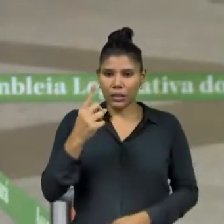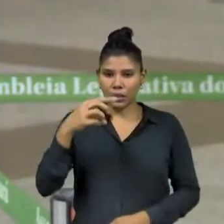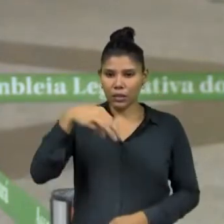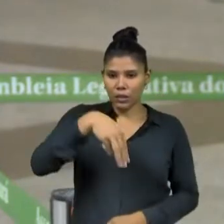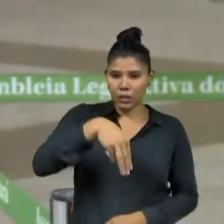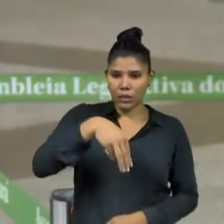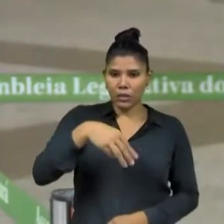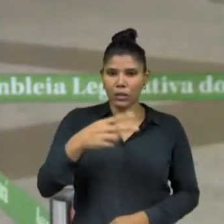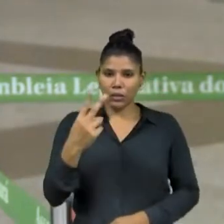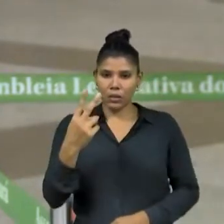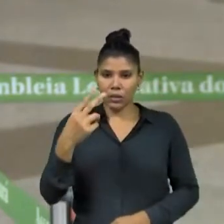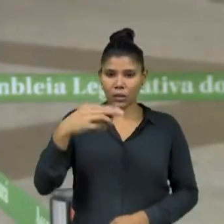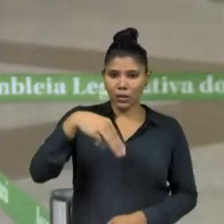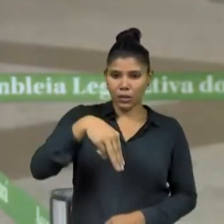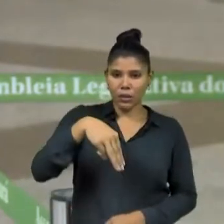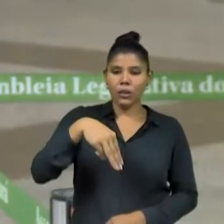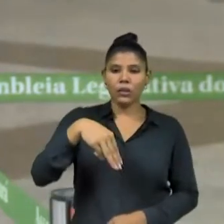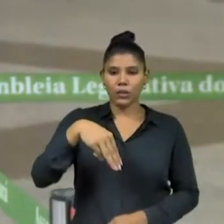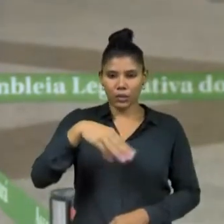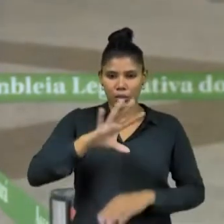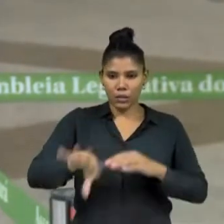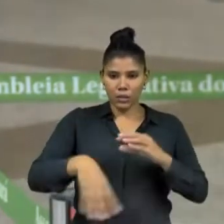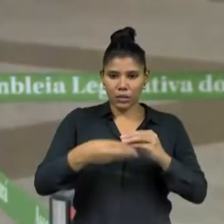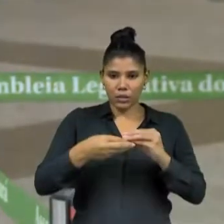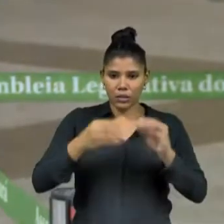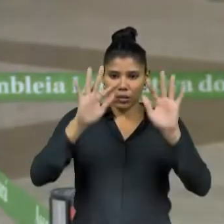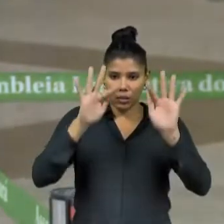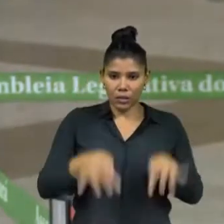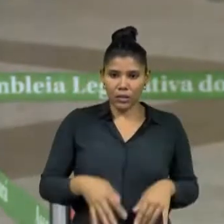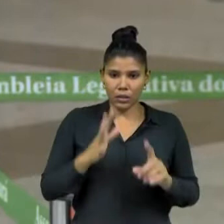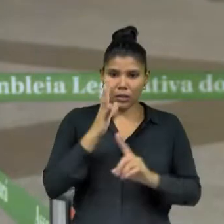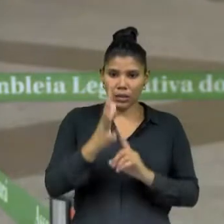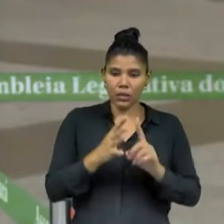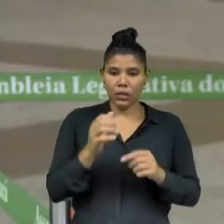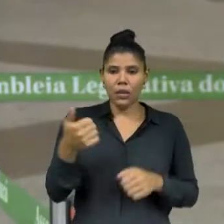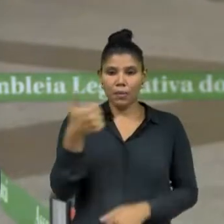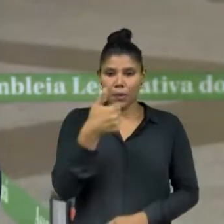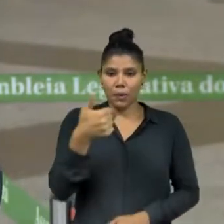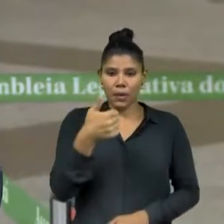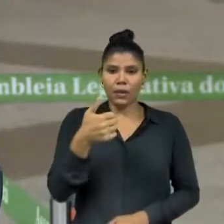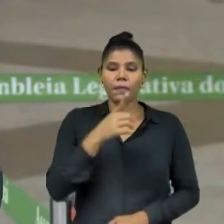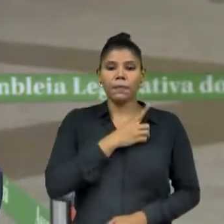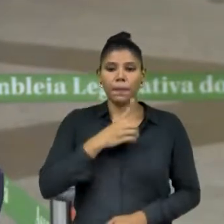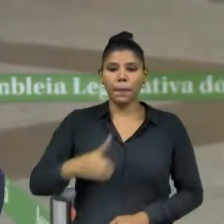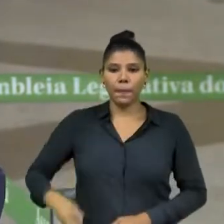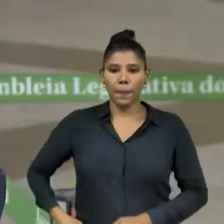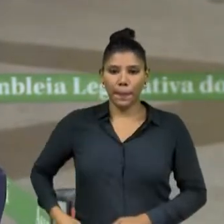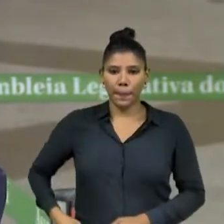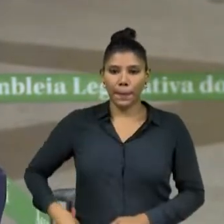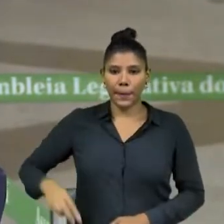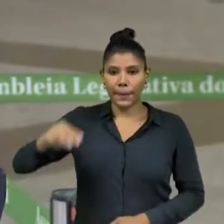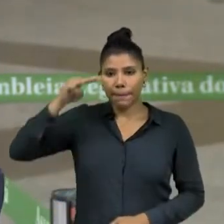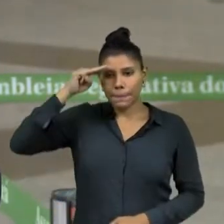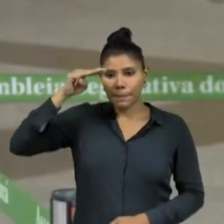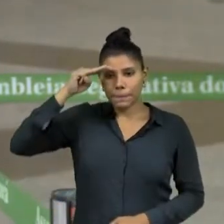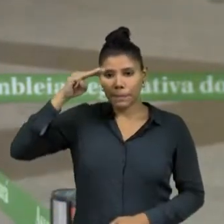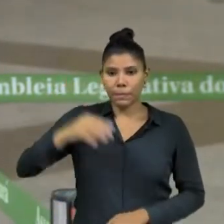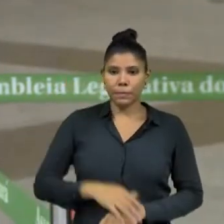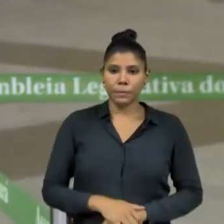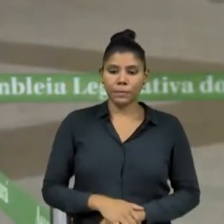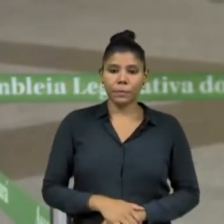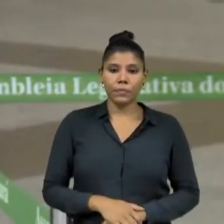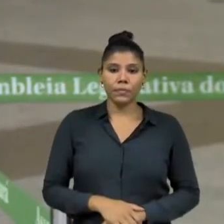dois, para o parlamentar concluir o raciocínio. Primeiro deputado a fazer pronunciamento é Marcos Sobreira, o segundo é o deputado Manuel